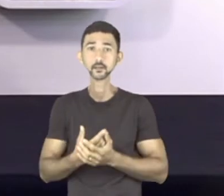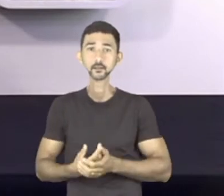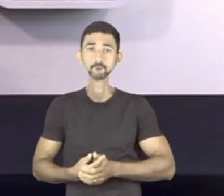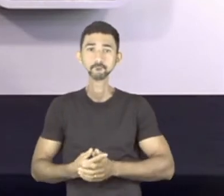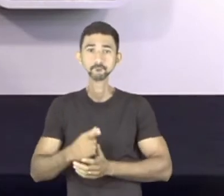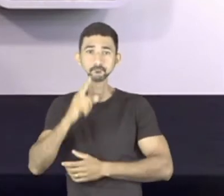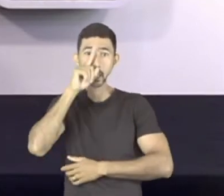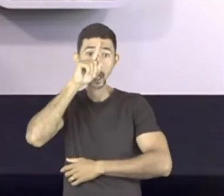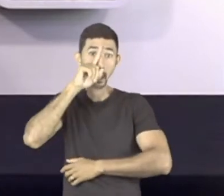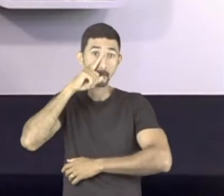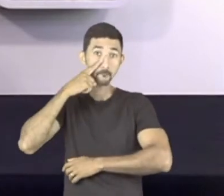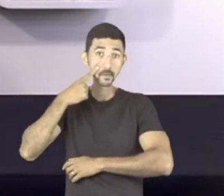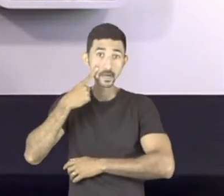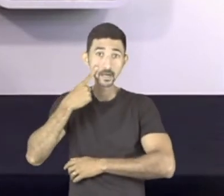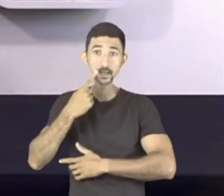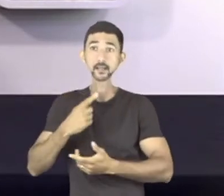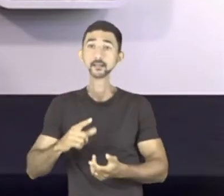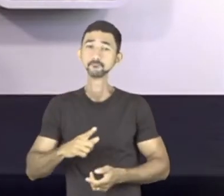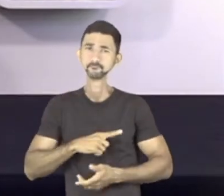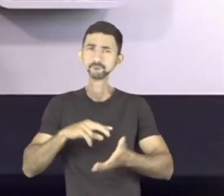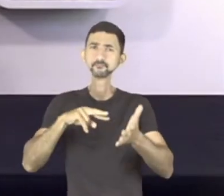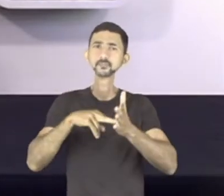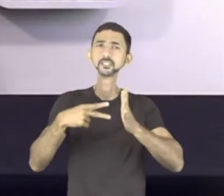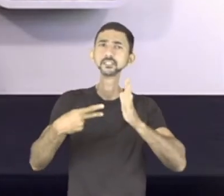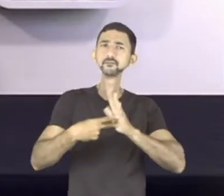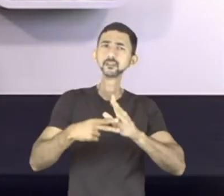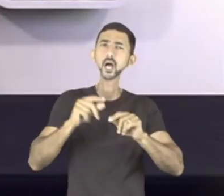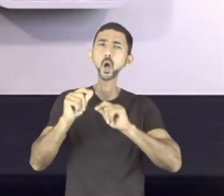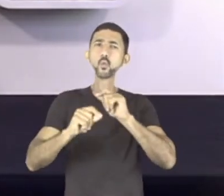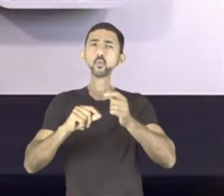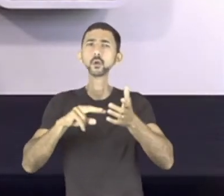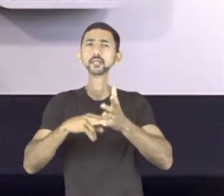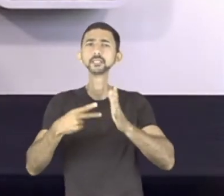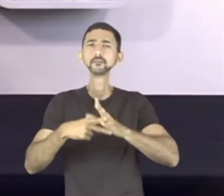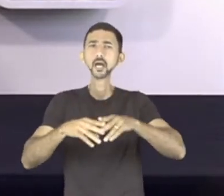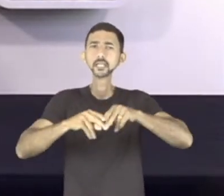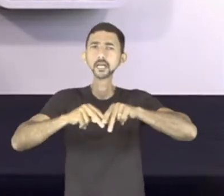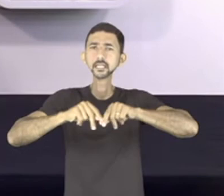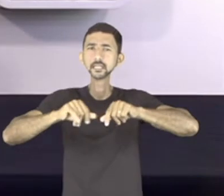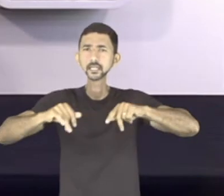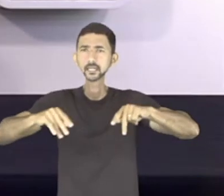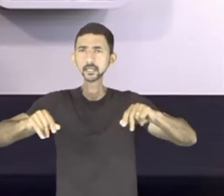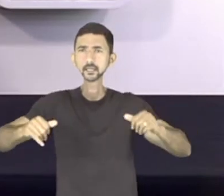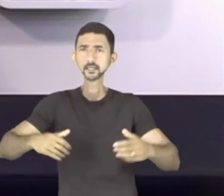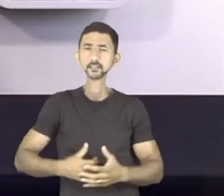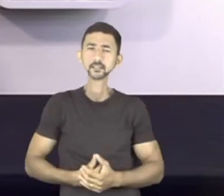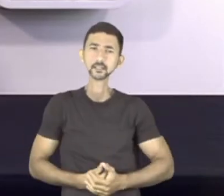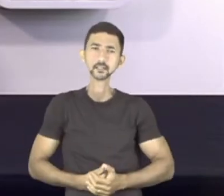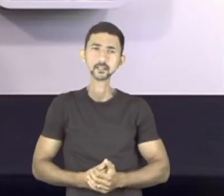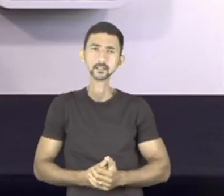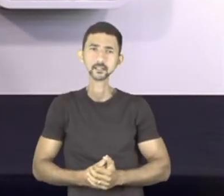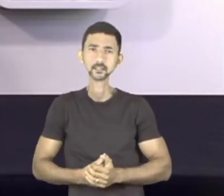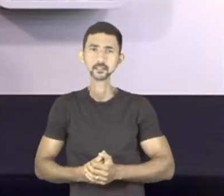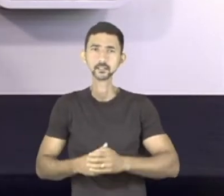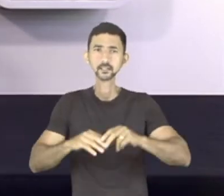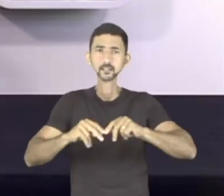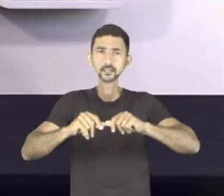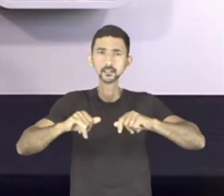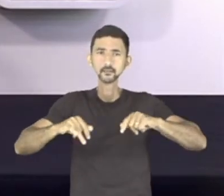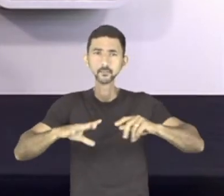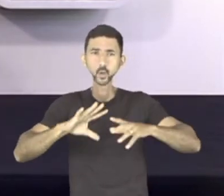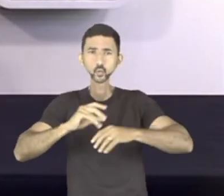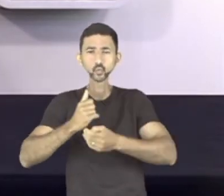faixa amarela, que significa a terra, ou seja, é o terreno que começa a